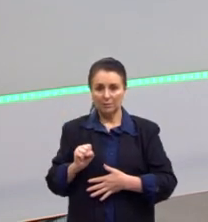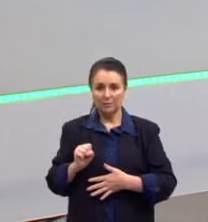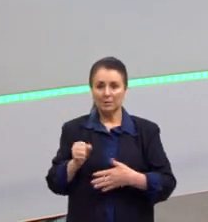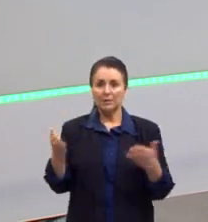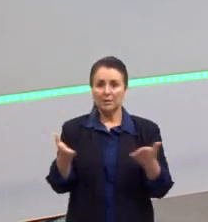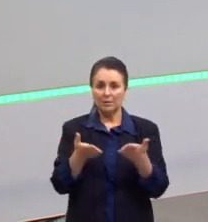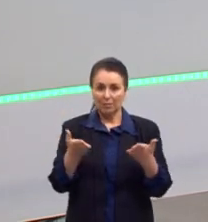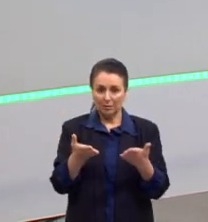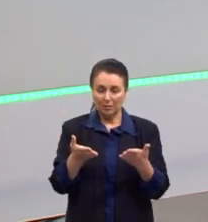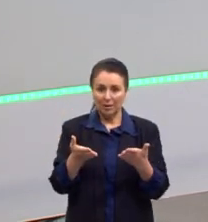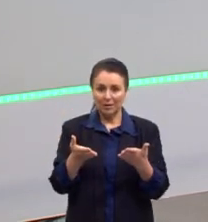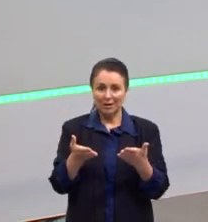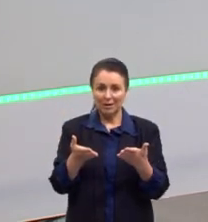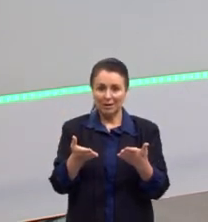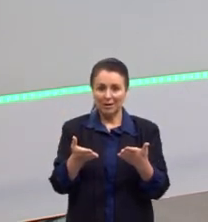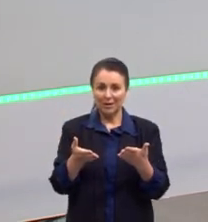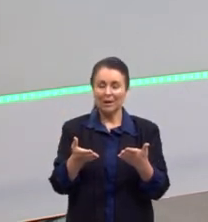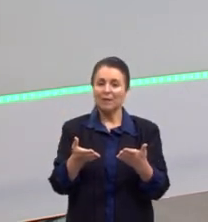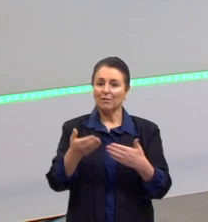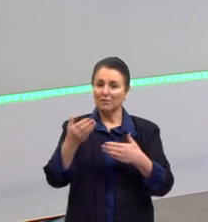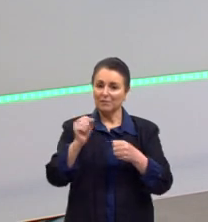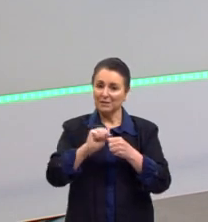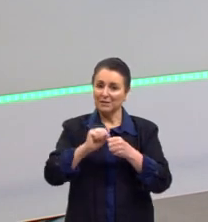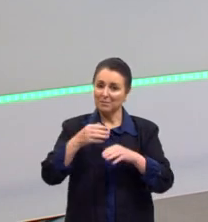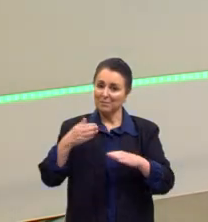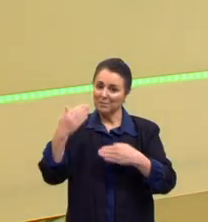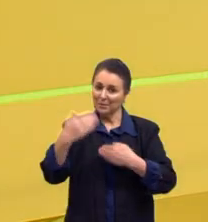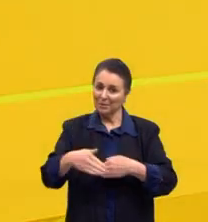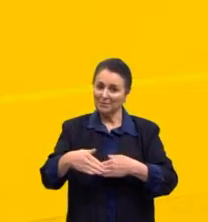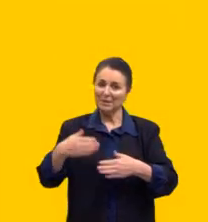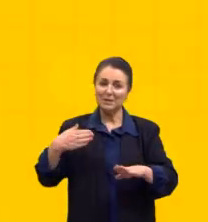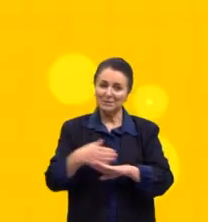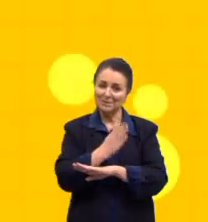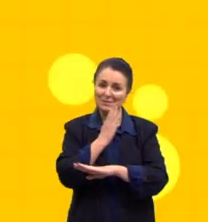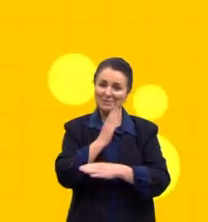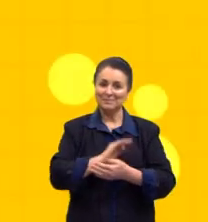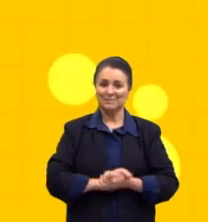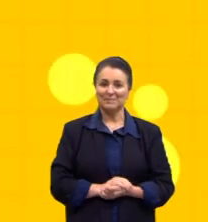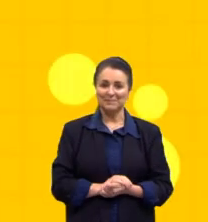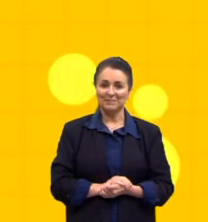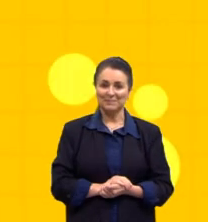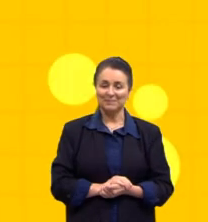vamos lá atrás da tua vaga e partiu passar E aí